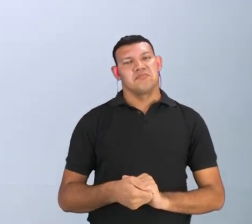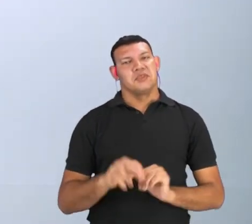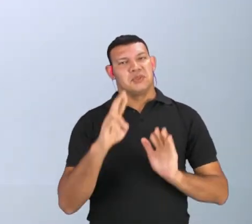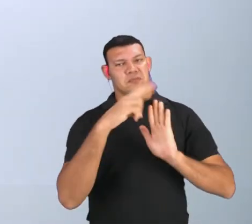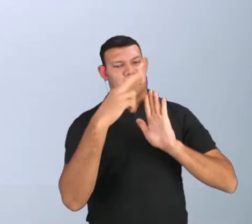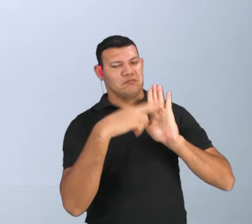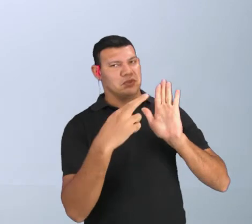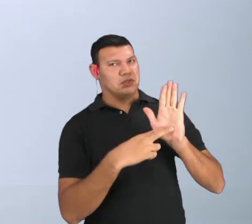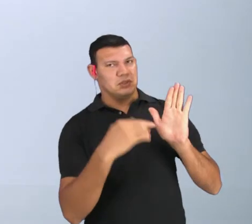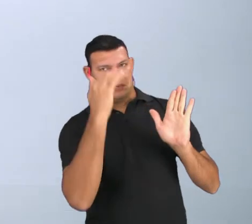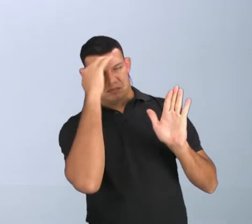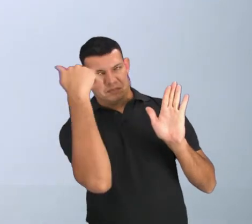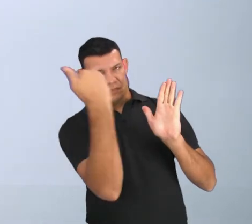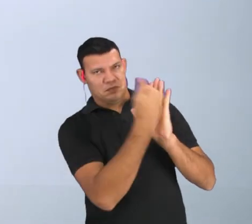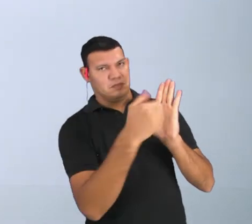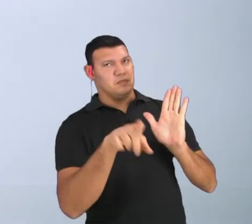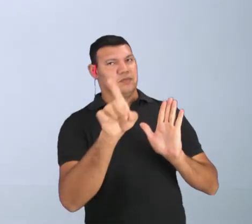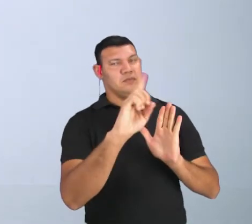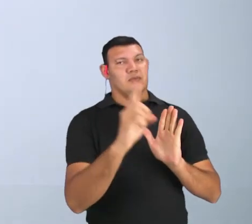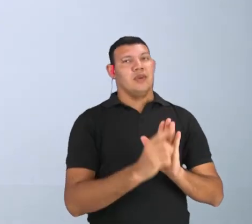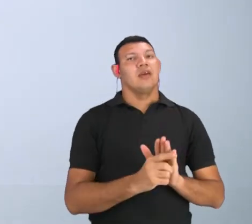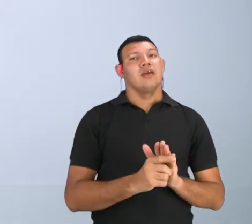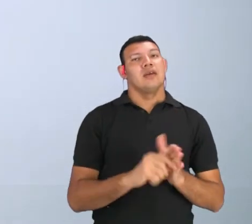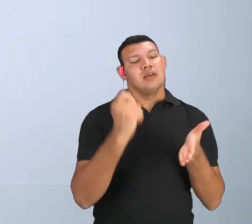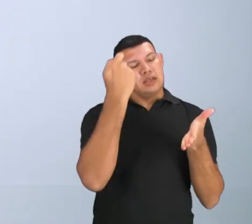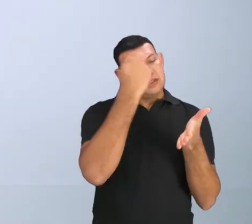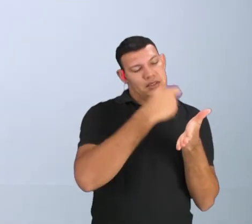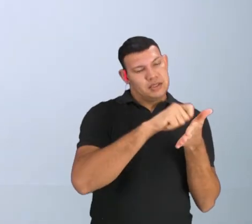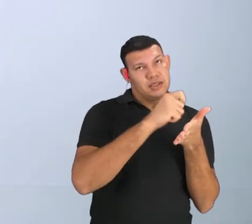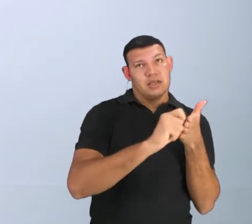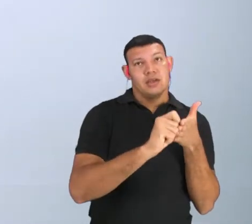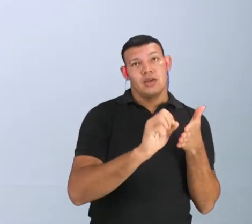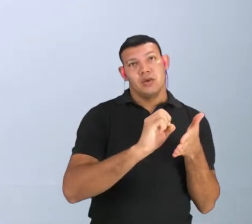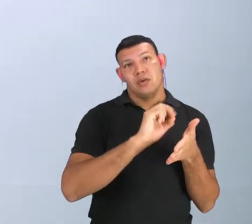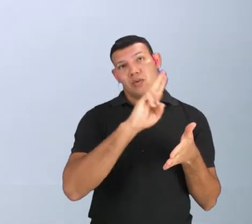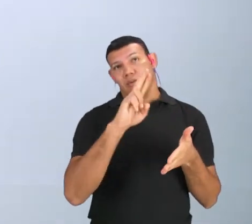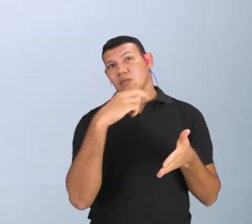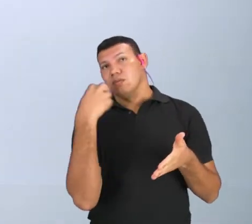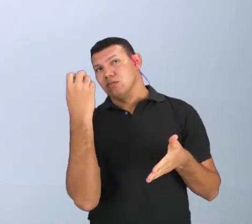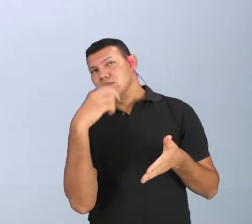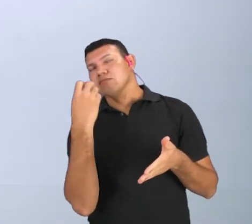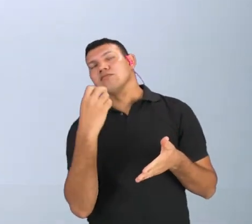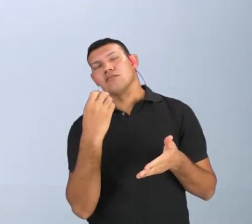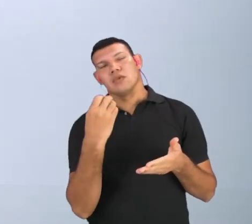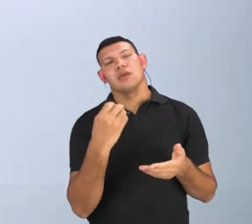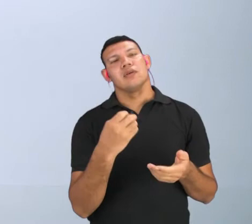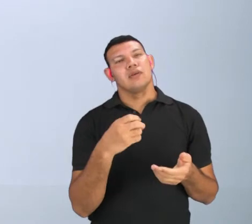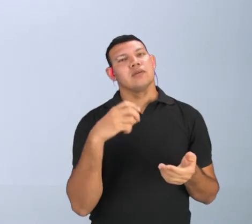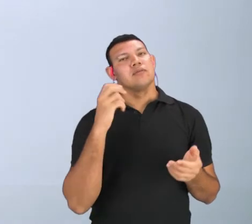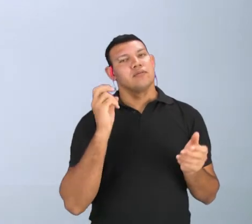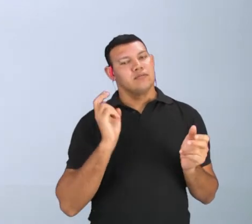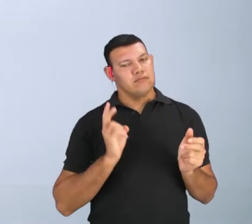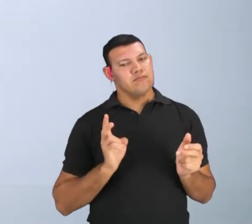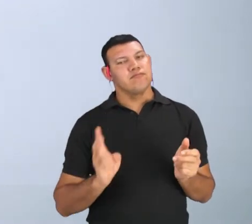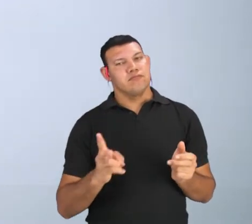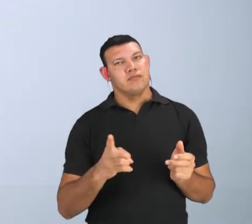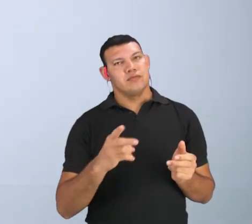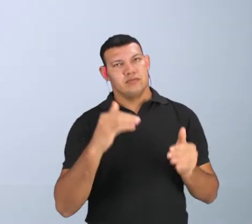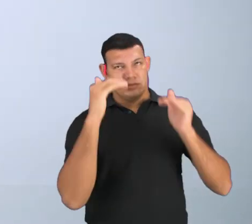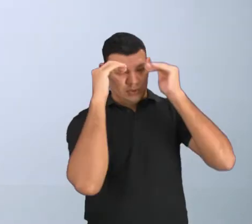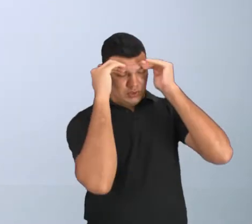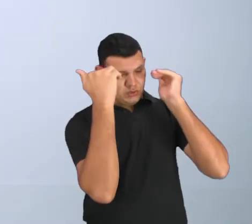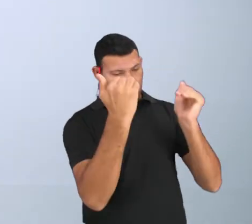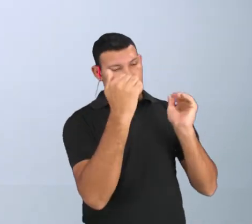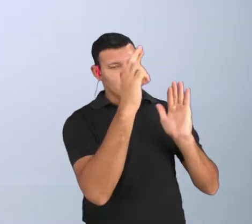norma padrão da língua portuguesa. Tanto a linguagem oral como a linguagem escrita podem ou não seguir a norma padrão da